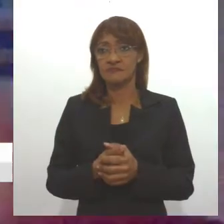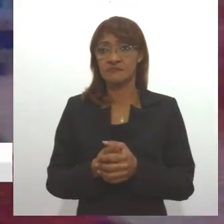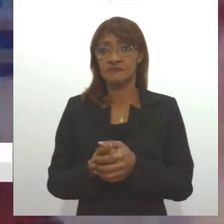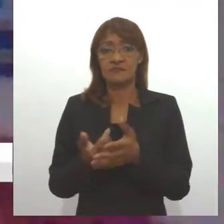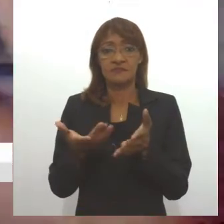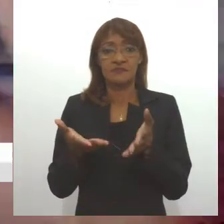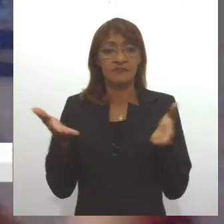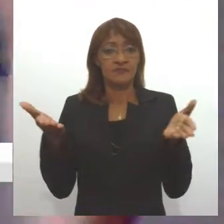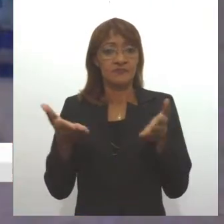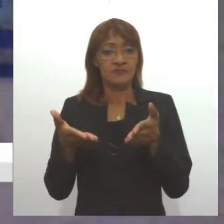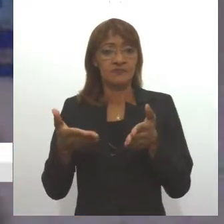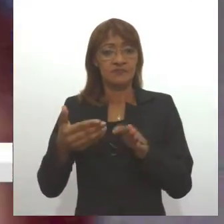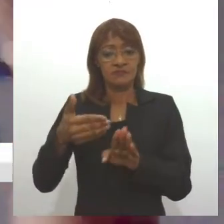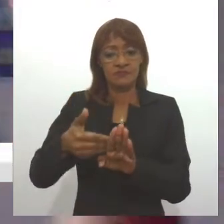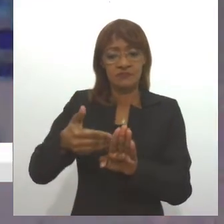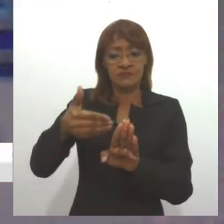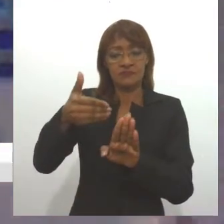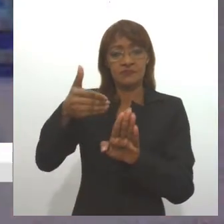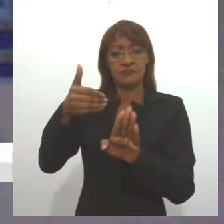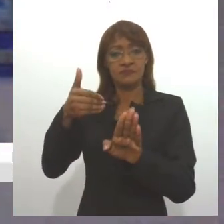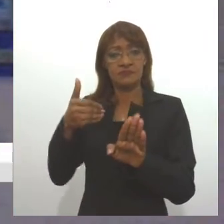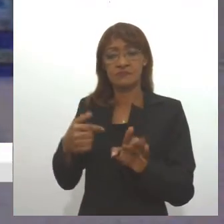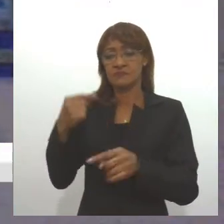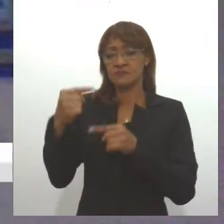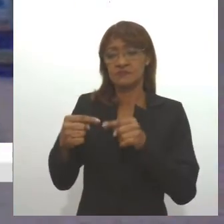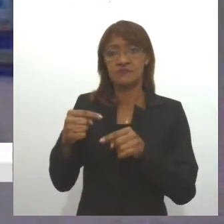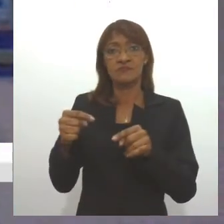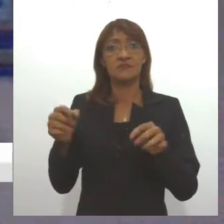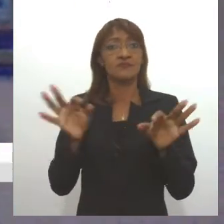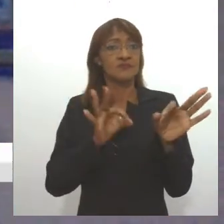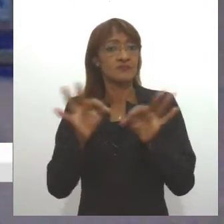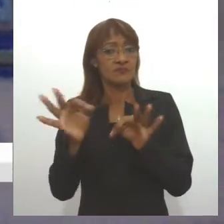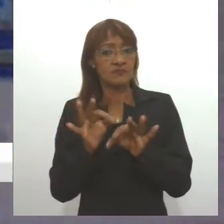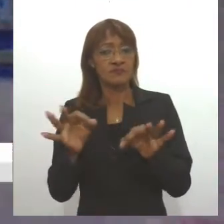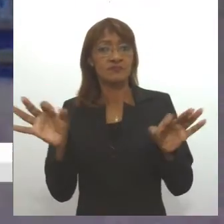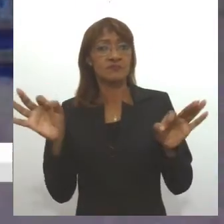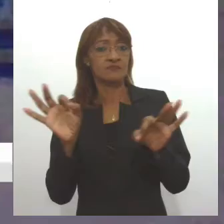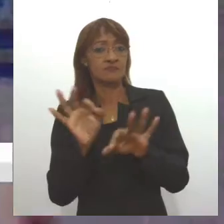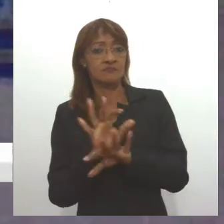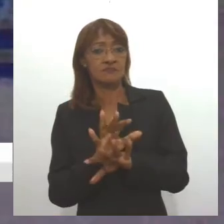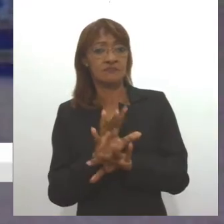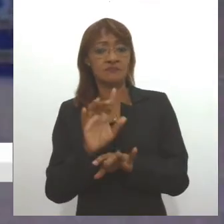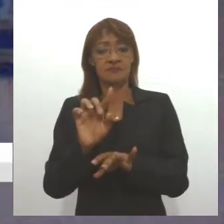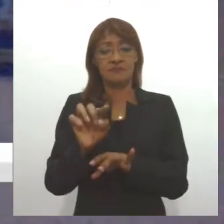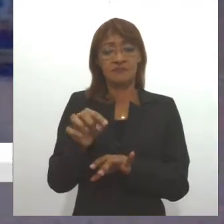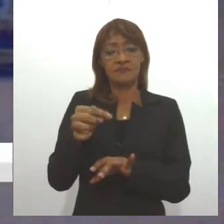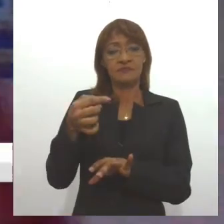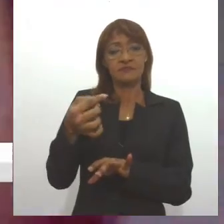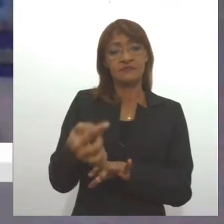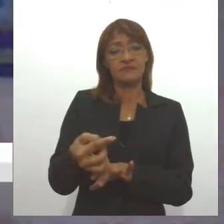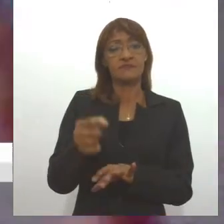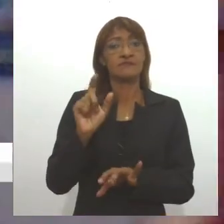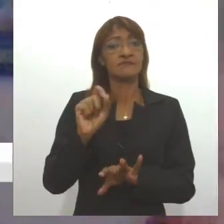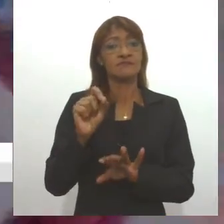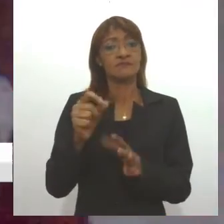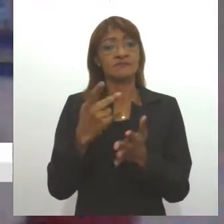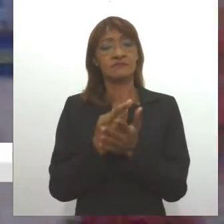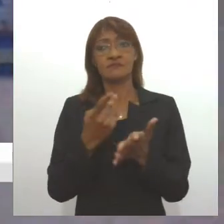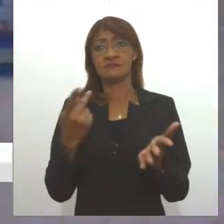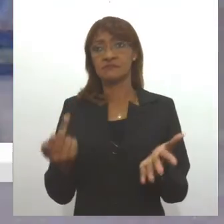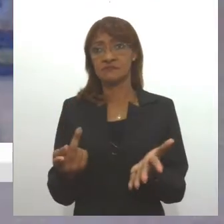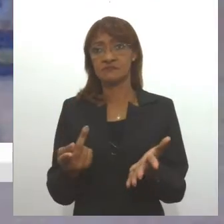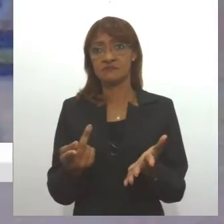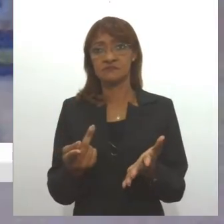um período todo de discussão, deixou tudo pronto e depois, primeiramente, um descaso